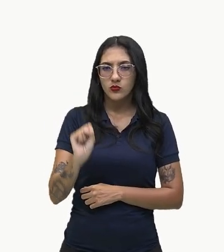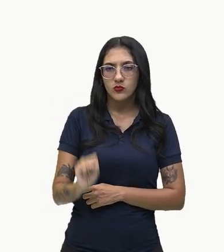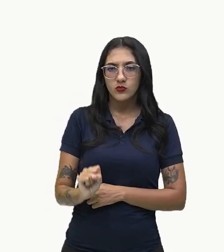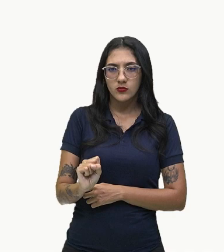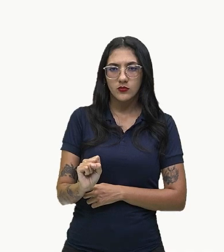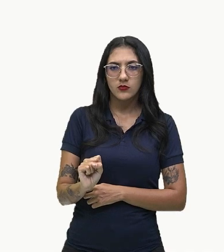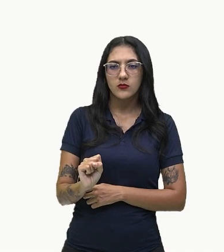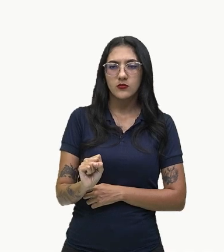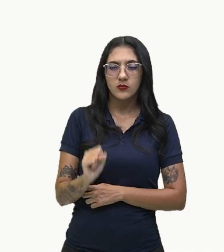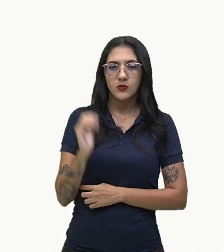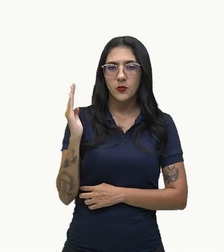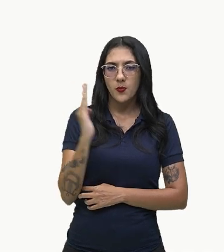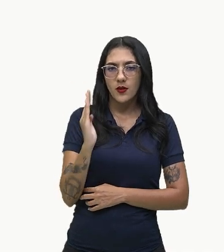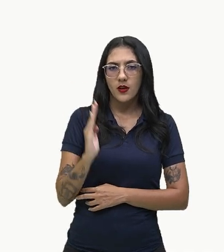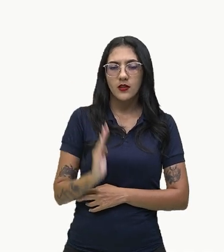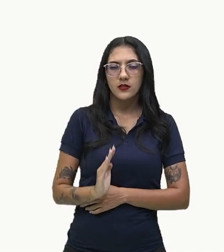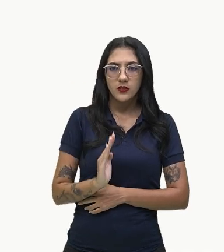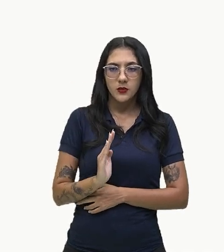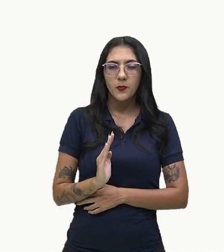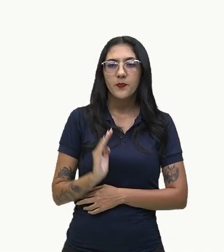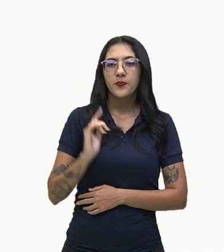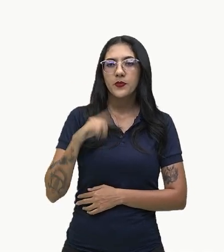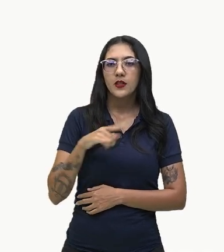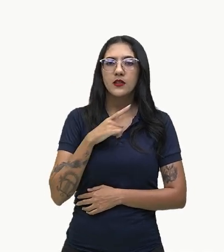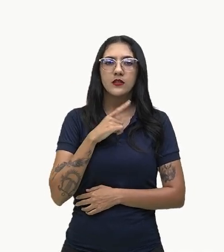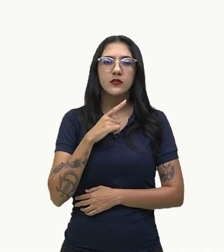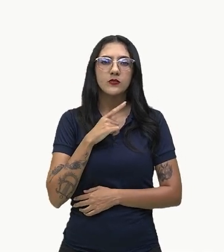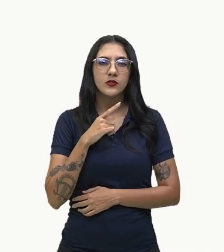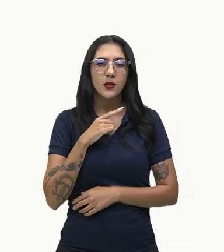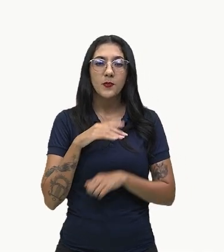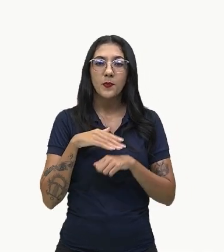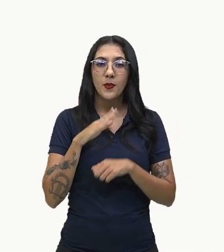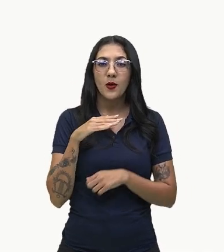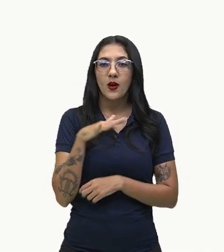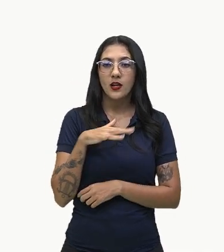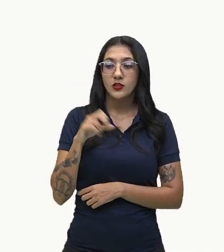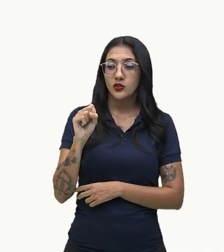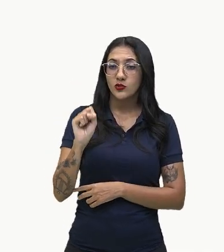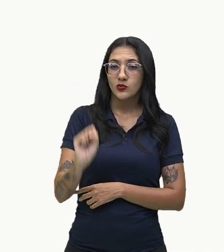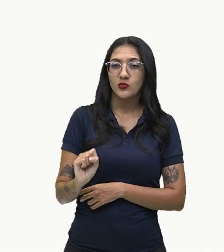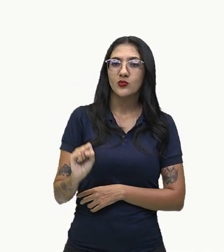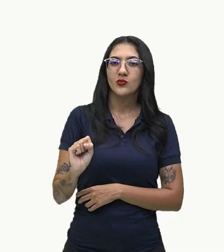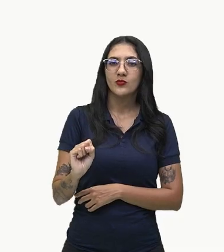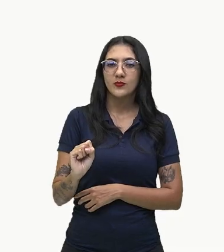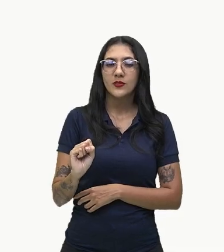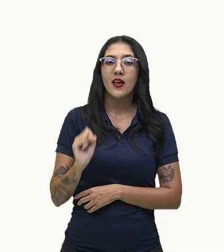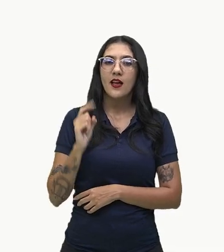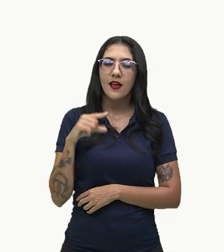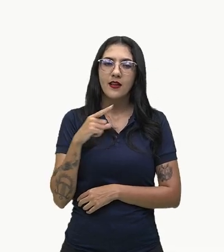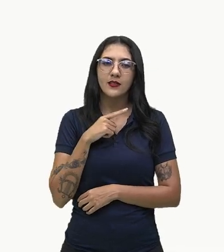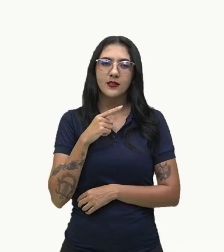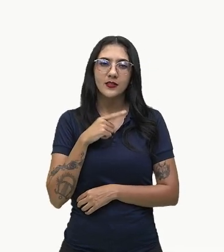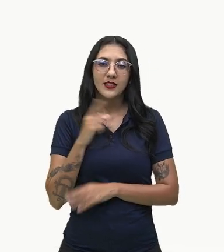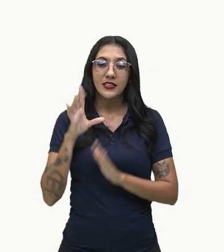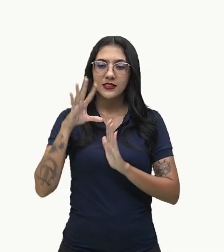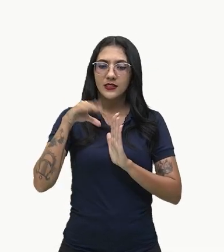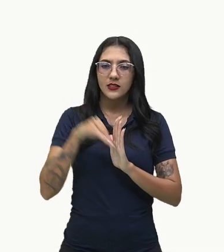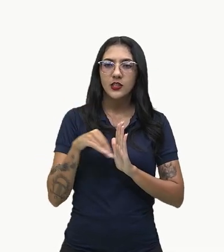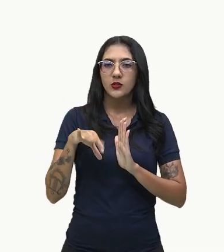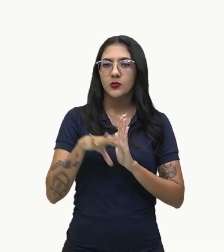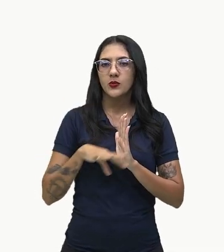brasileiro, compreendendo a maior parte da região sul do Brasil, ela está na